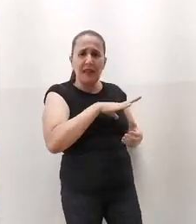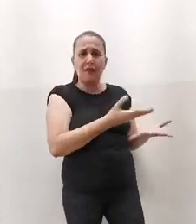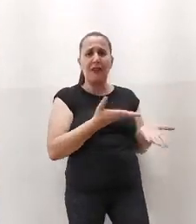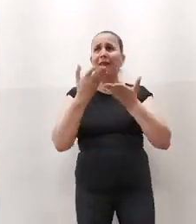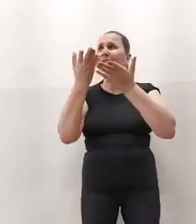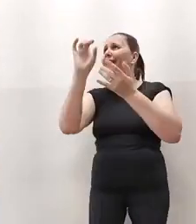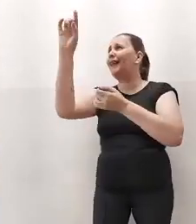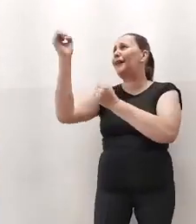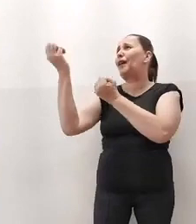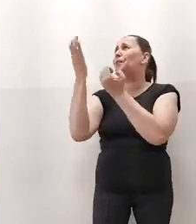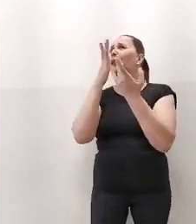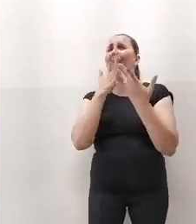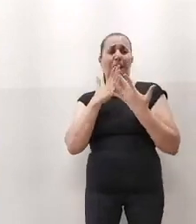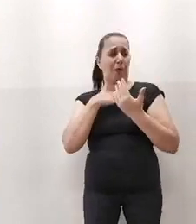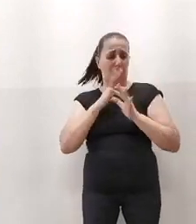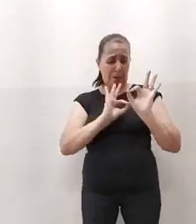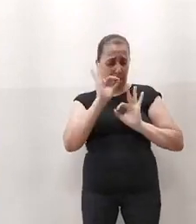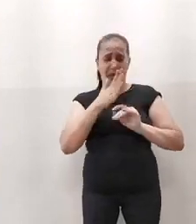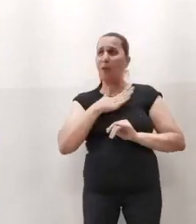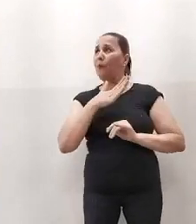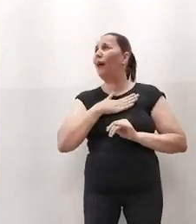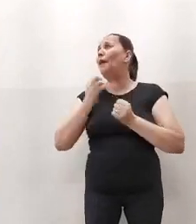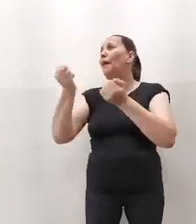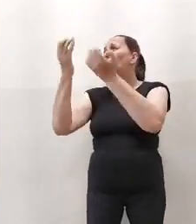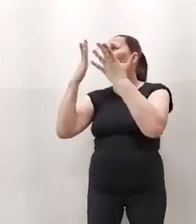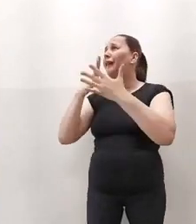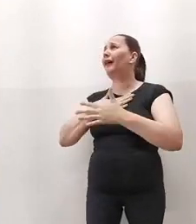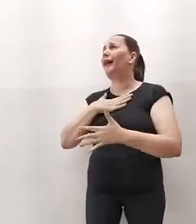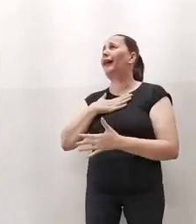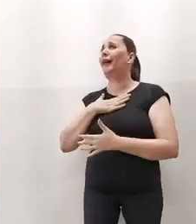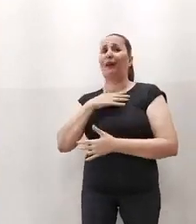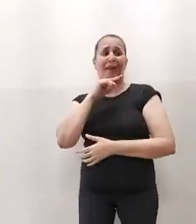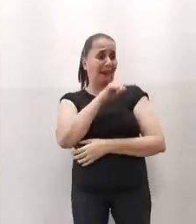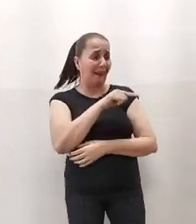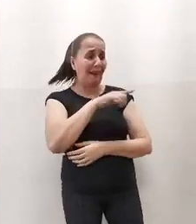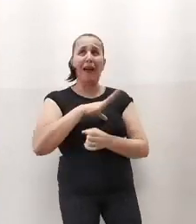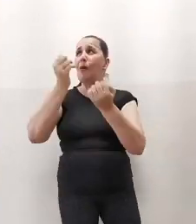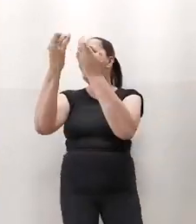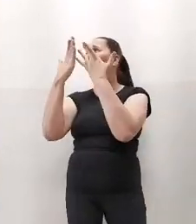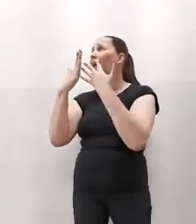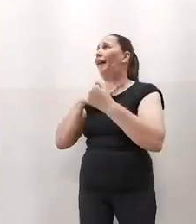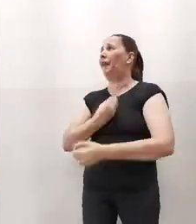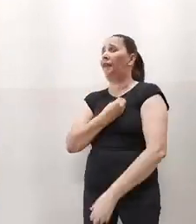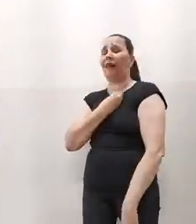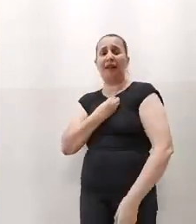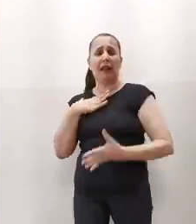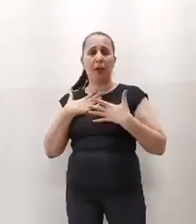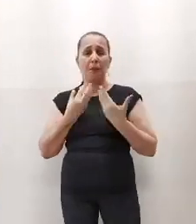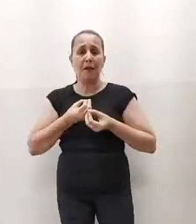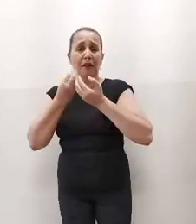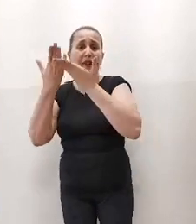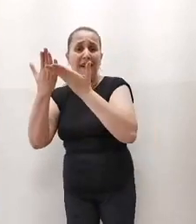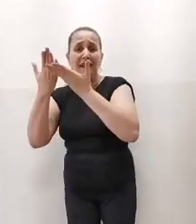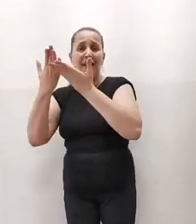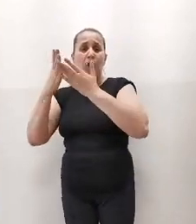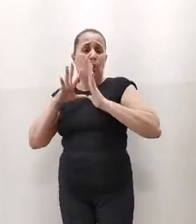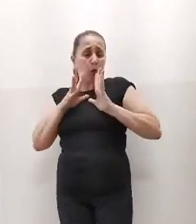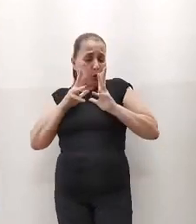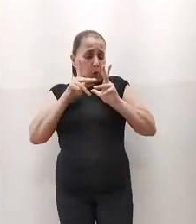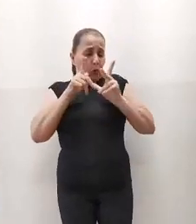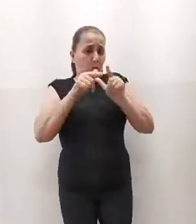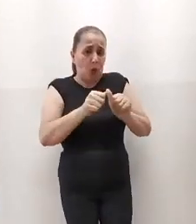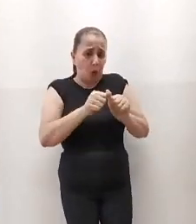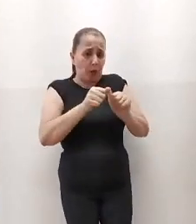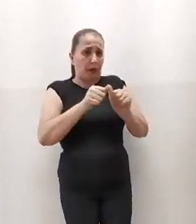Deus, abençoa os meus planos, Deus, abençoa esse Ismael, olha só, eu dei a minha vida, eu dei